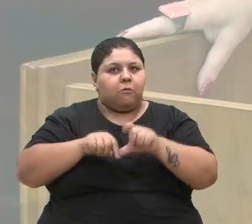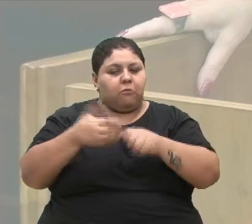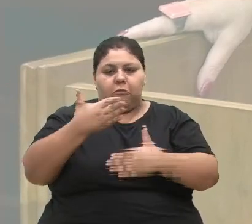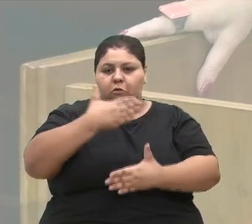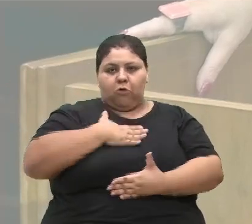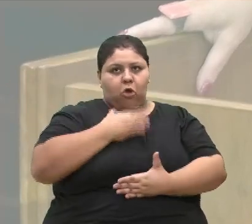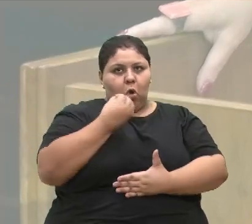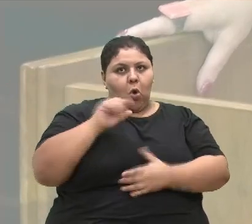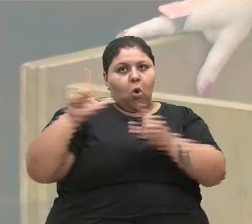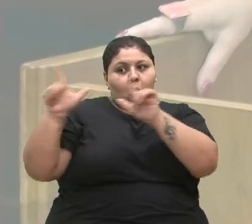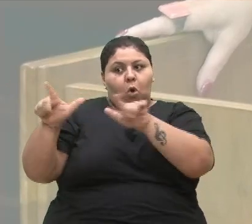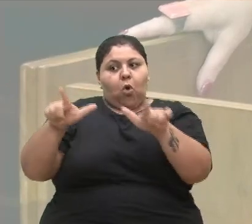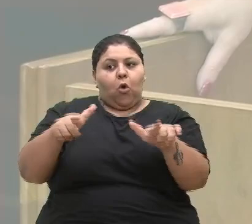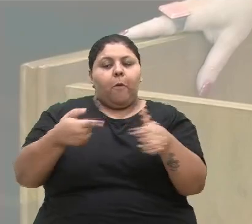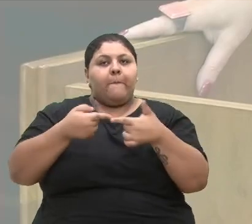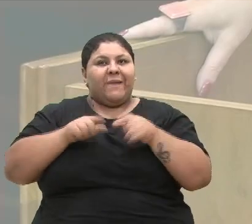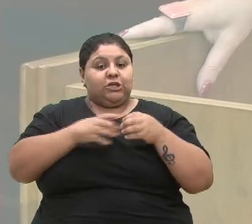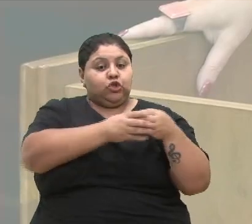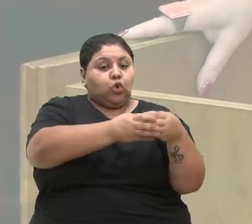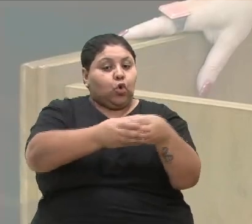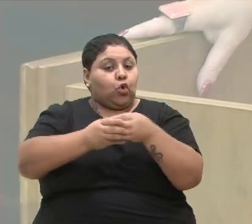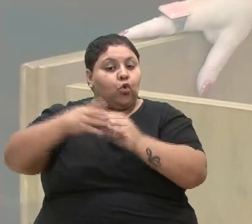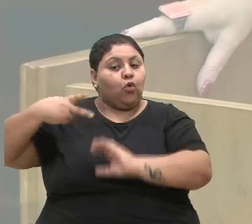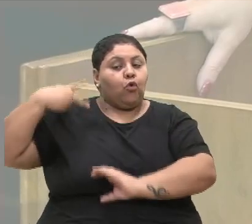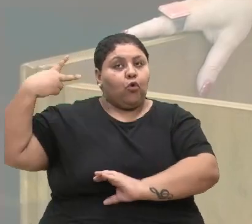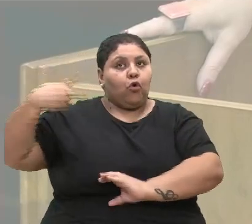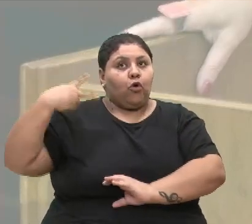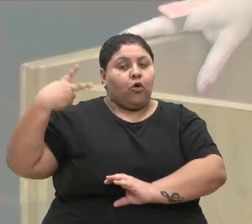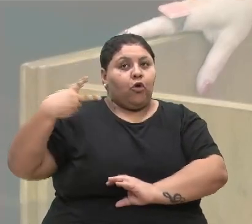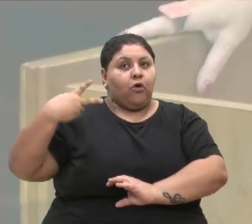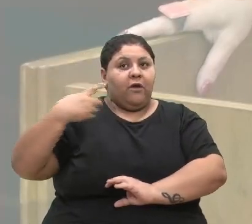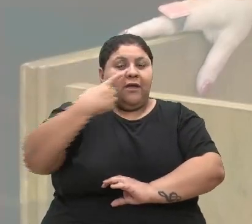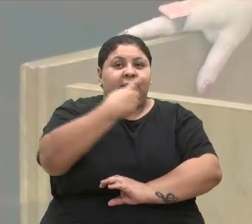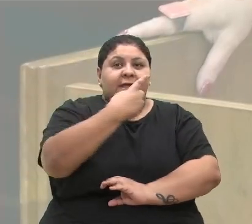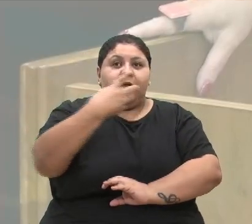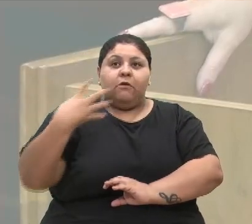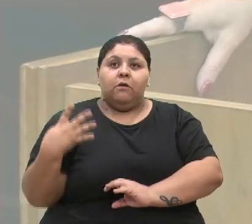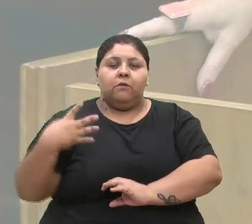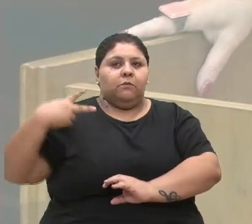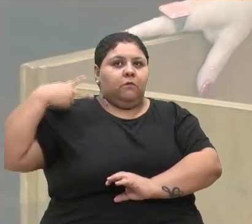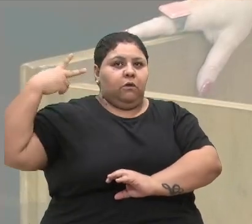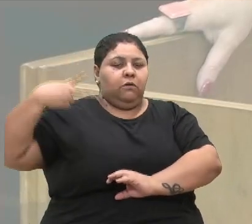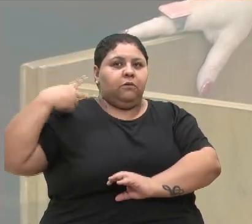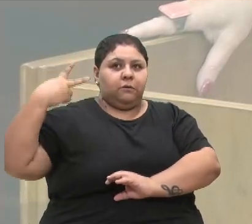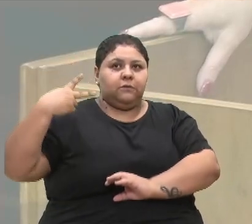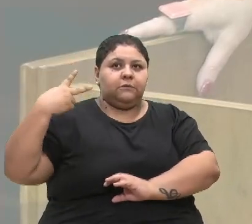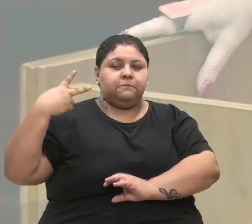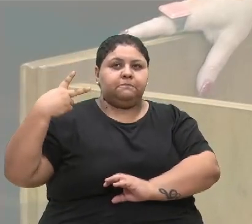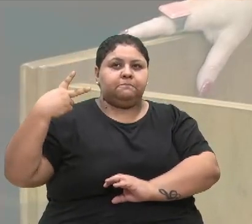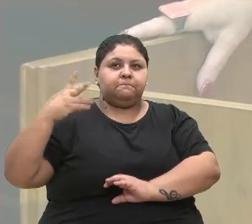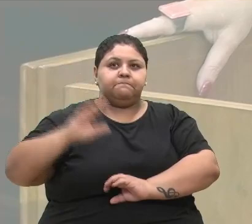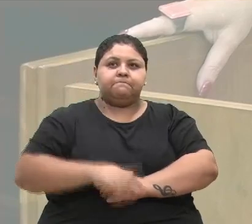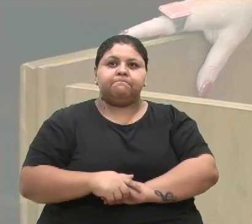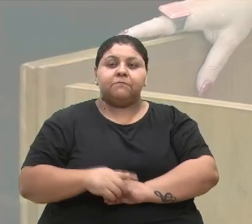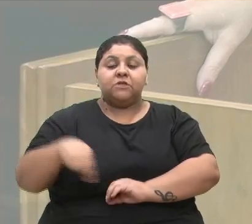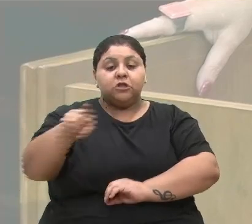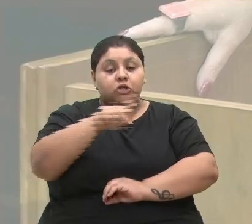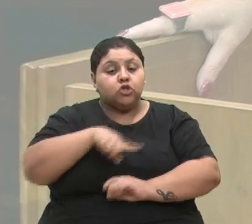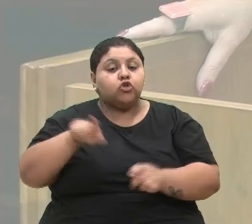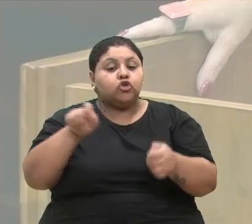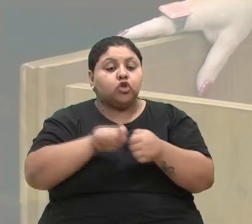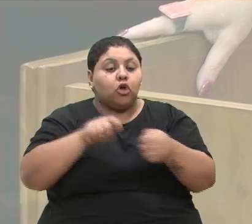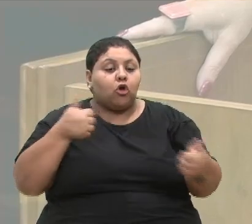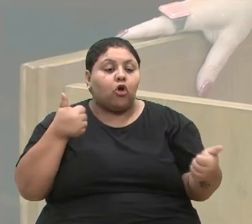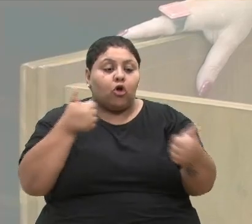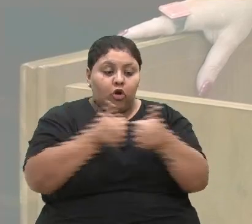ou do gabinete, foi da Frente Parlamentar, que tem 14 vereadores, e que nós vamos fazer